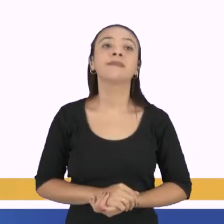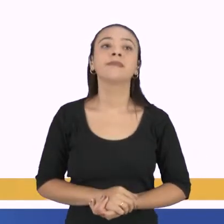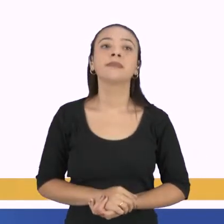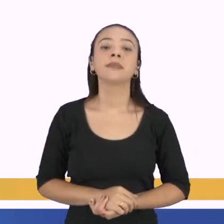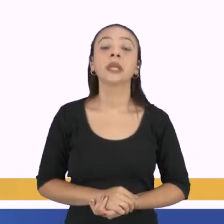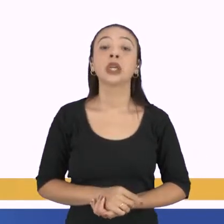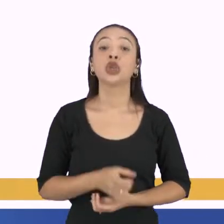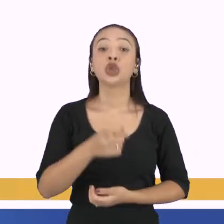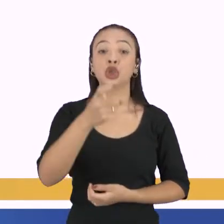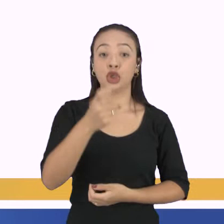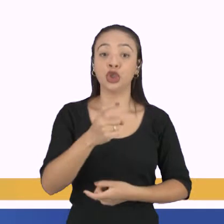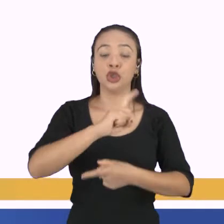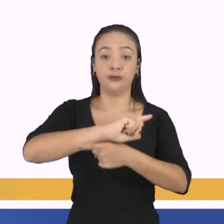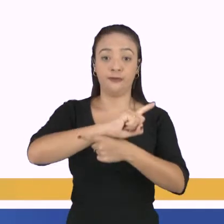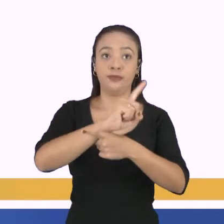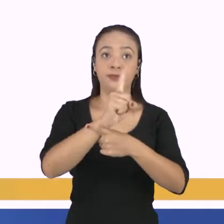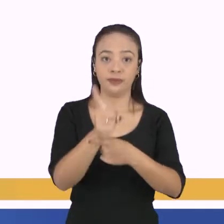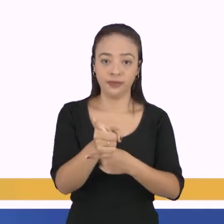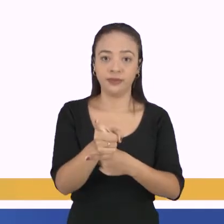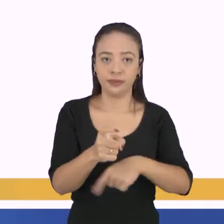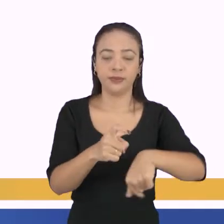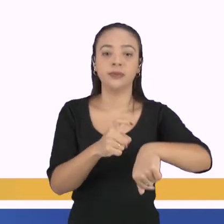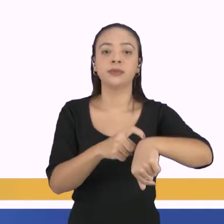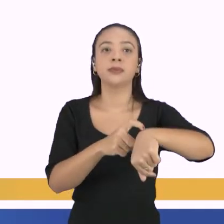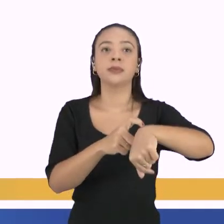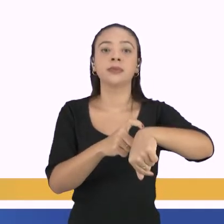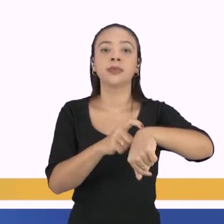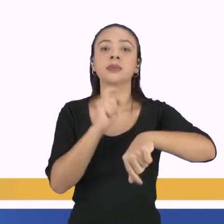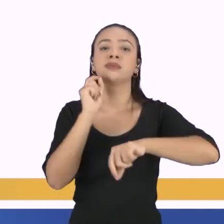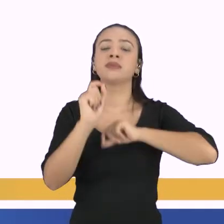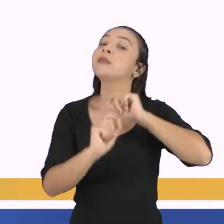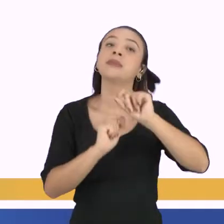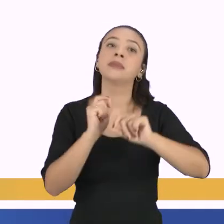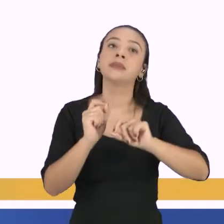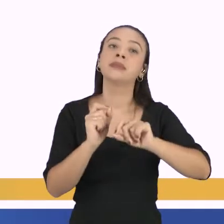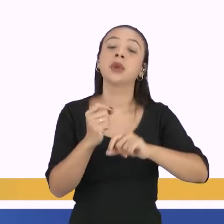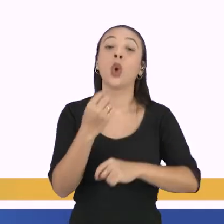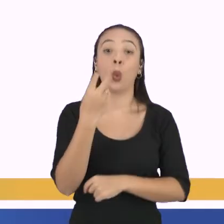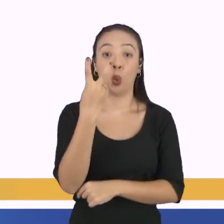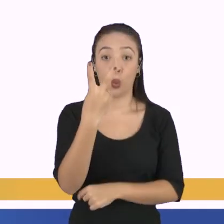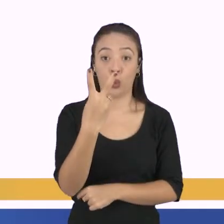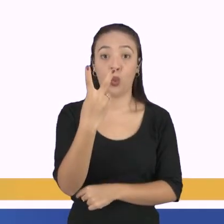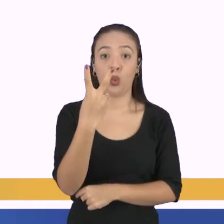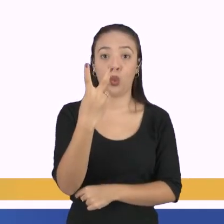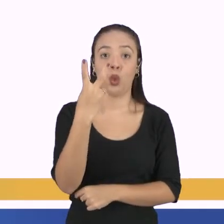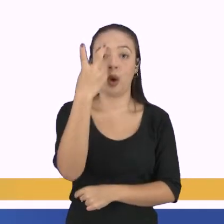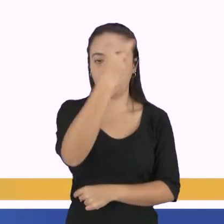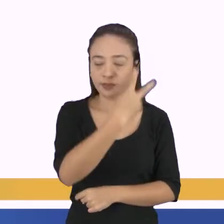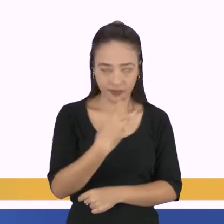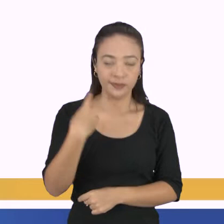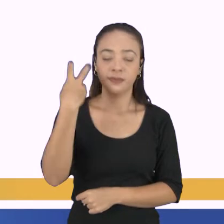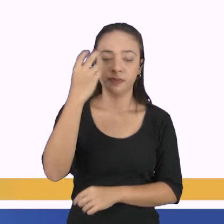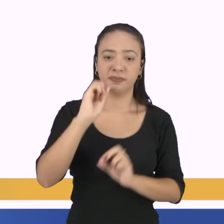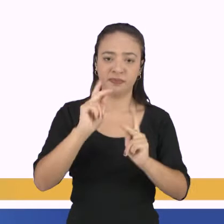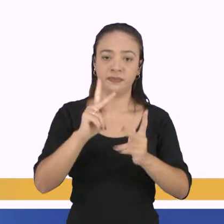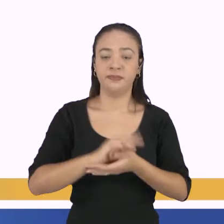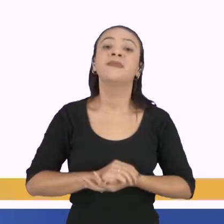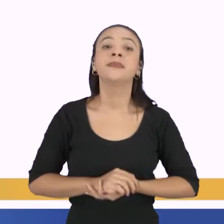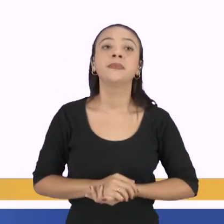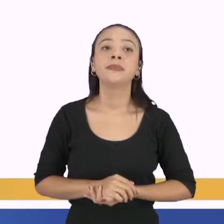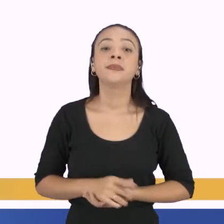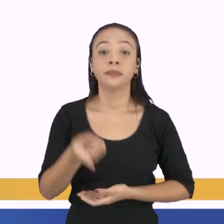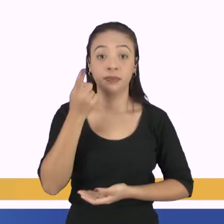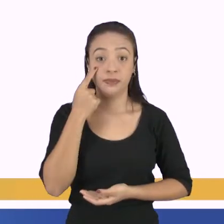x, a velocidade, o nosso tempo vai ser 2 horas, ok?